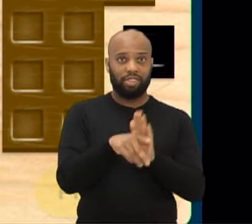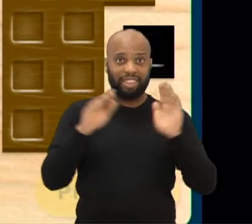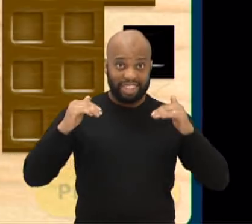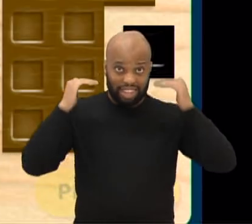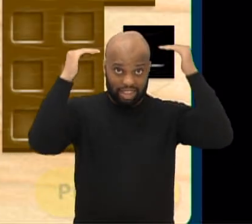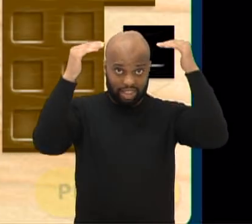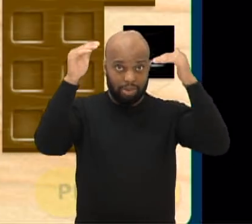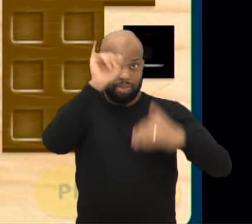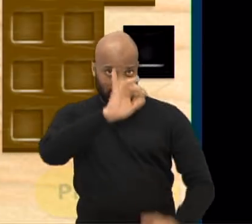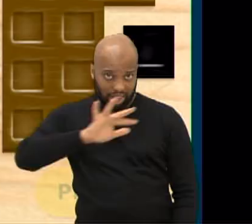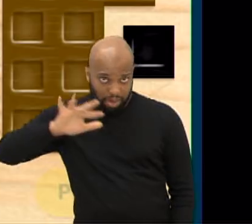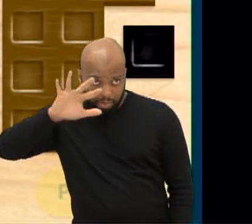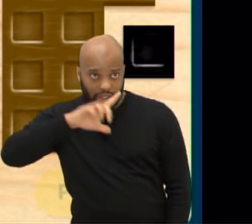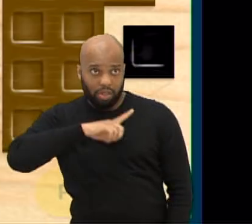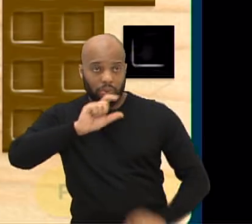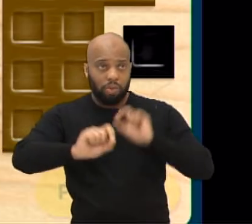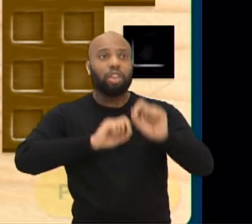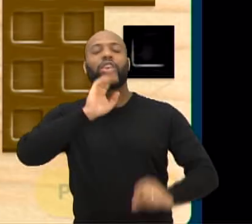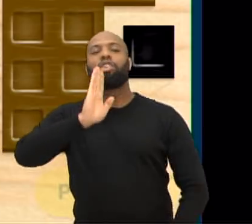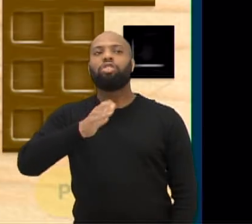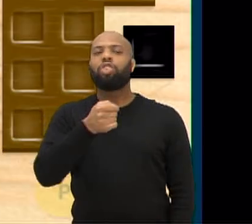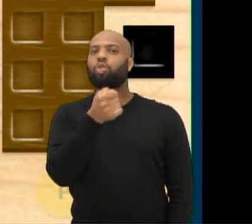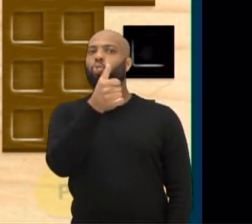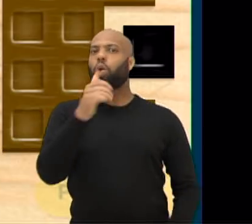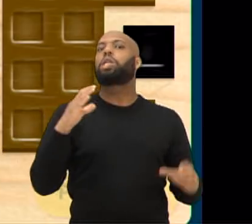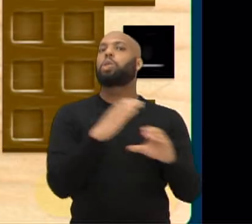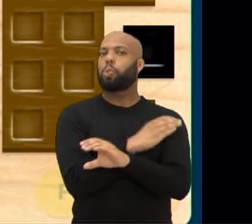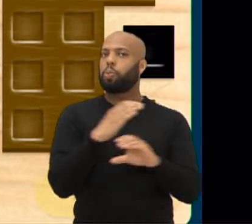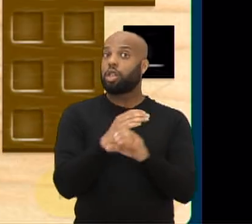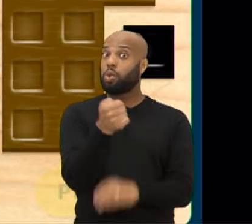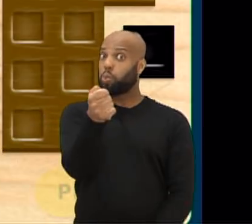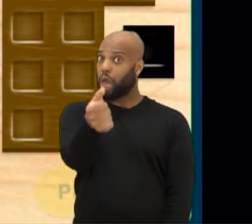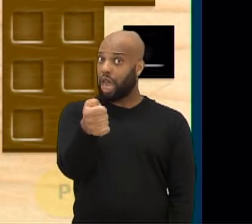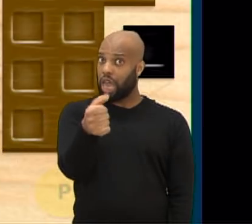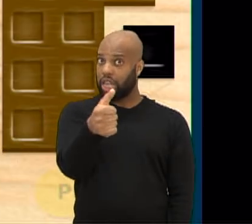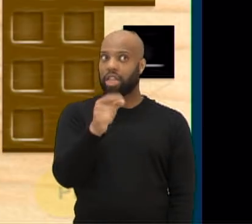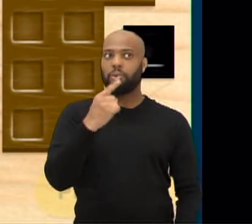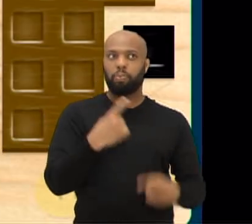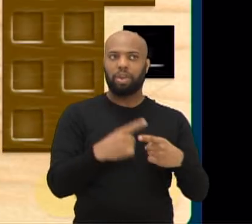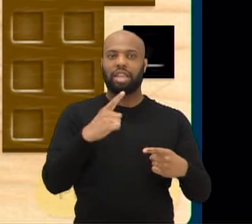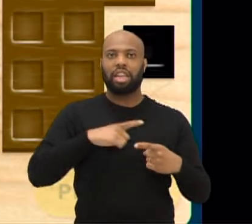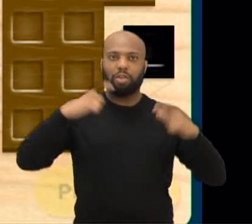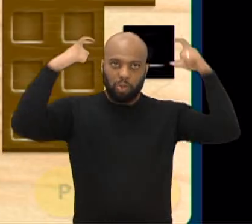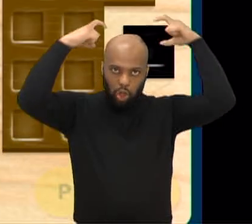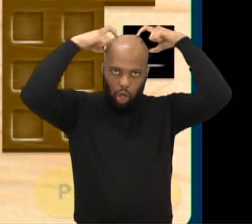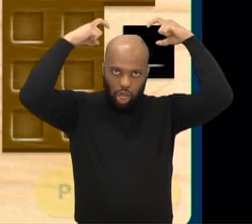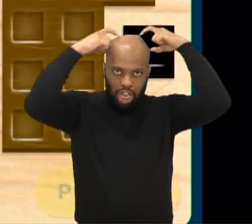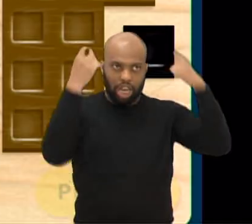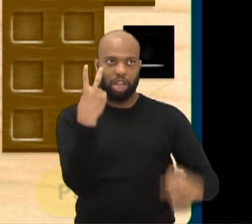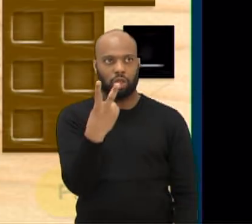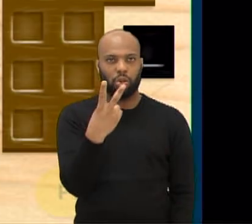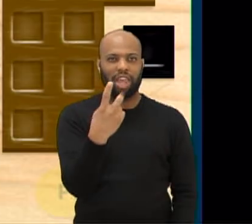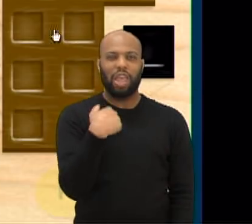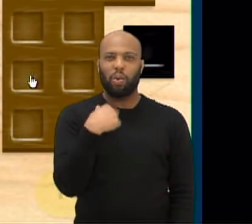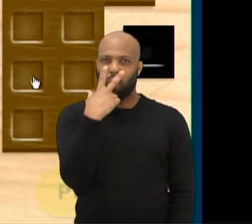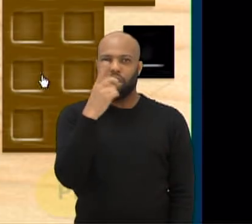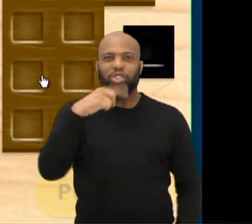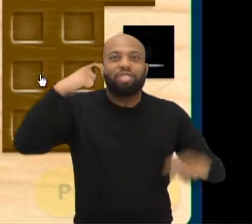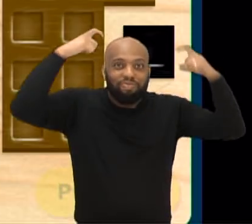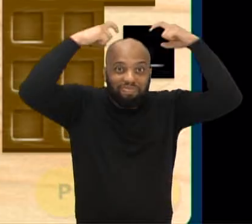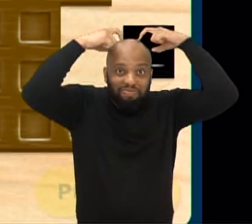superior da figura, ela já está quase completa. Seria as duas orelhas ali, eu acho que seria um urso,